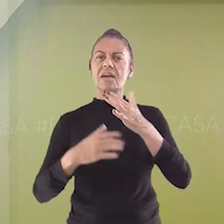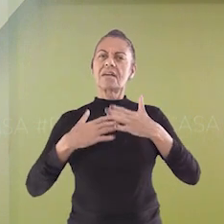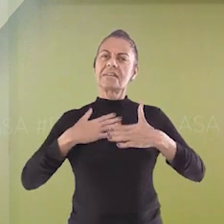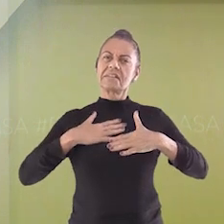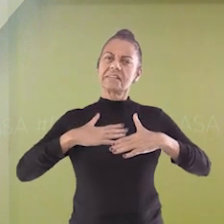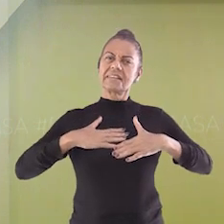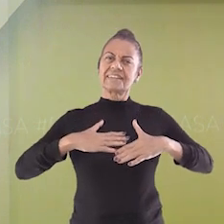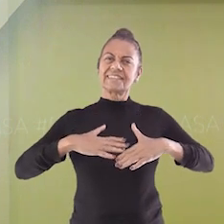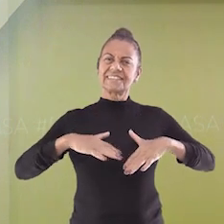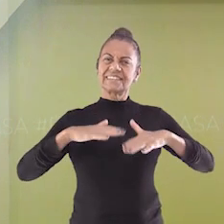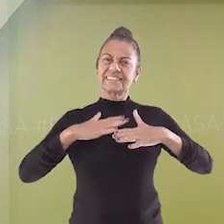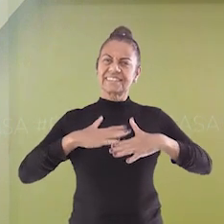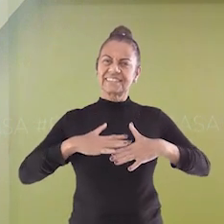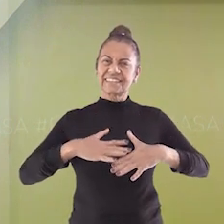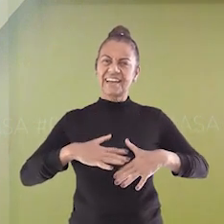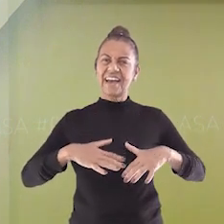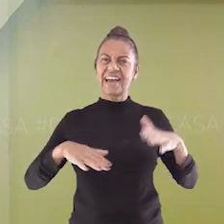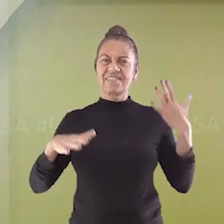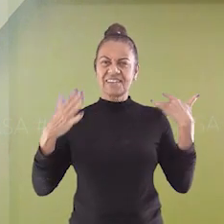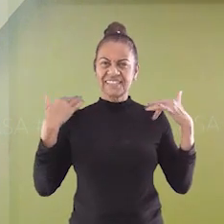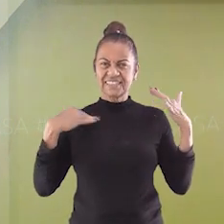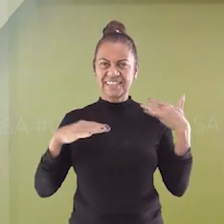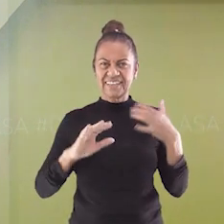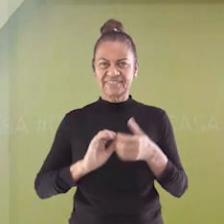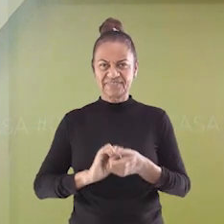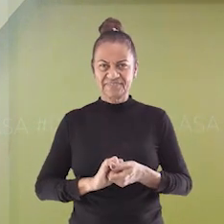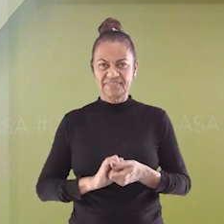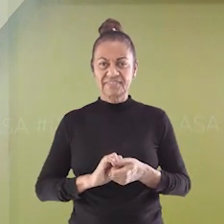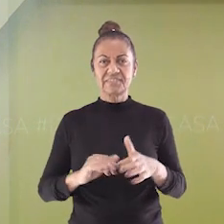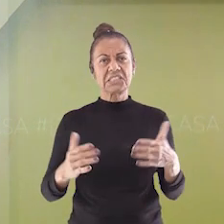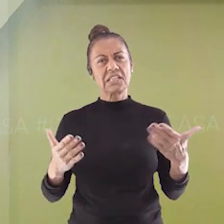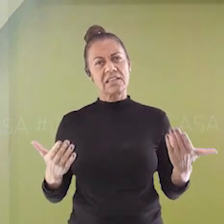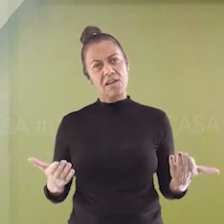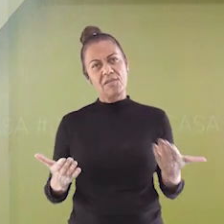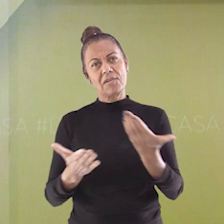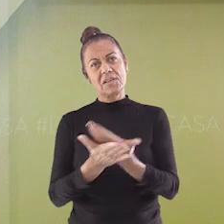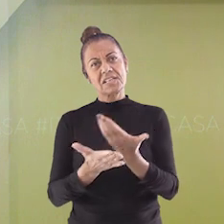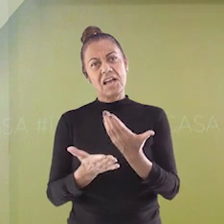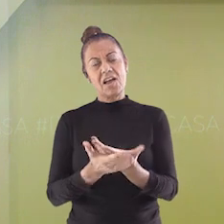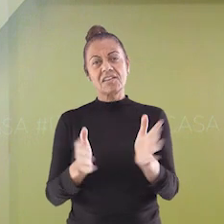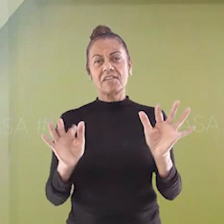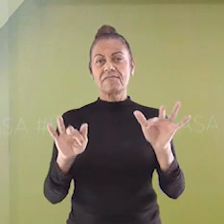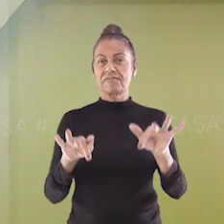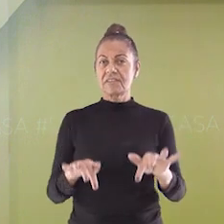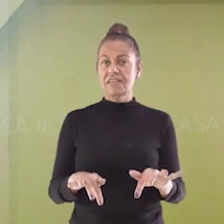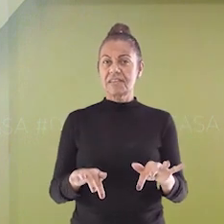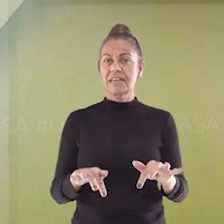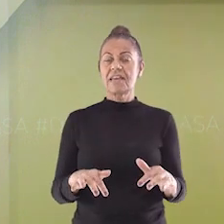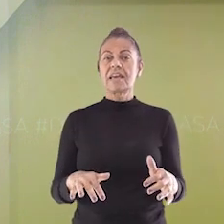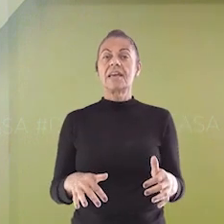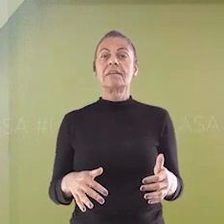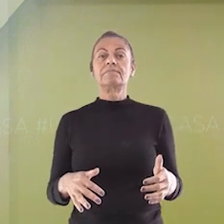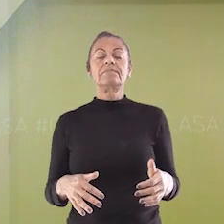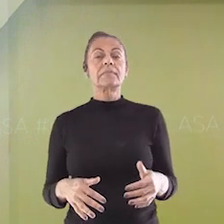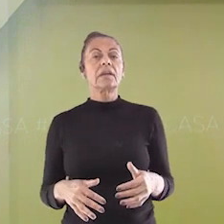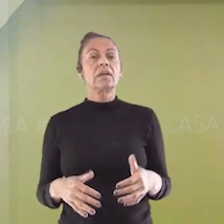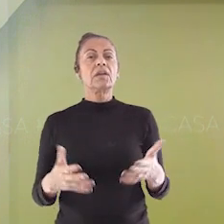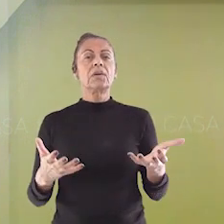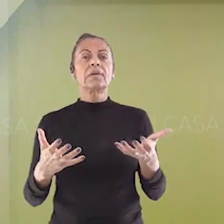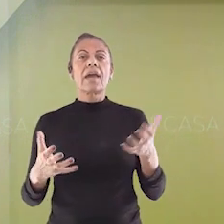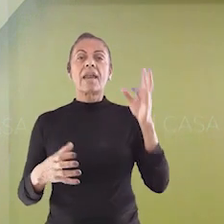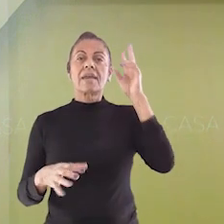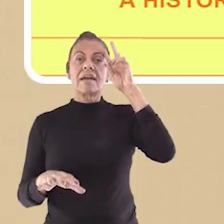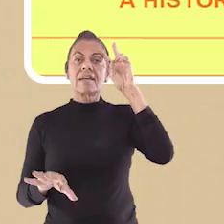Estudantes, nossa aula está chegando ao fim e eu gostaria de relembrar junto com vocês o que